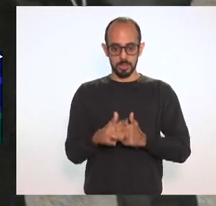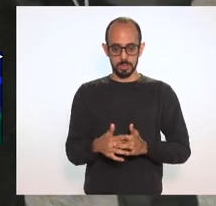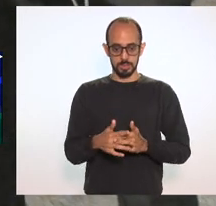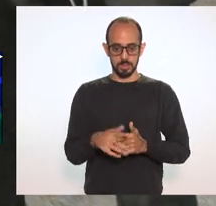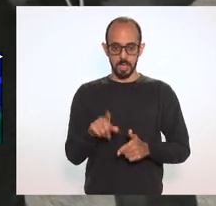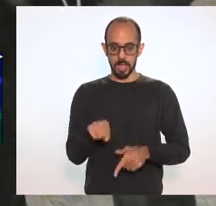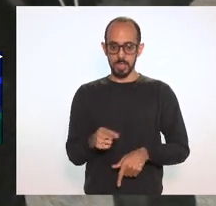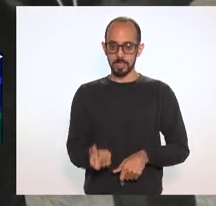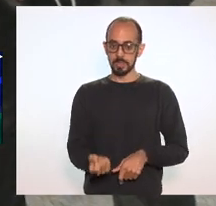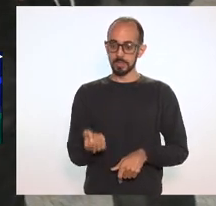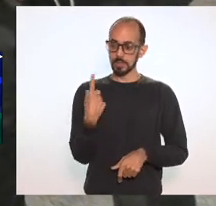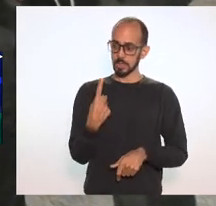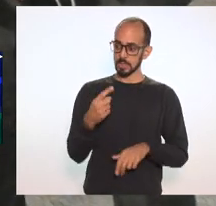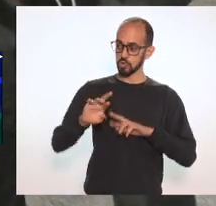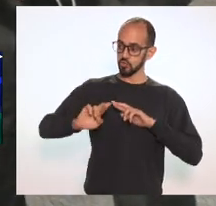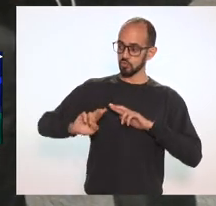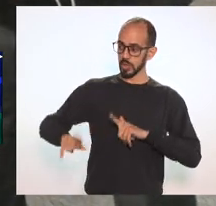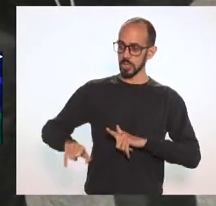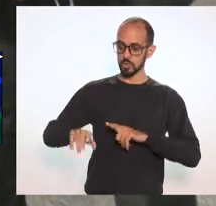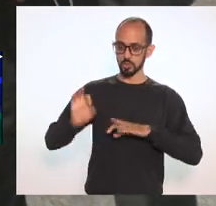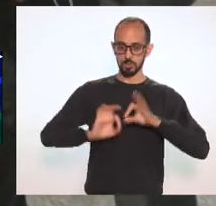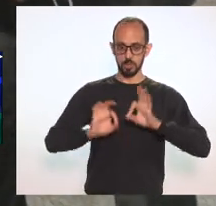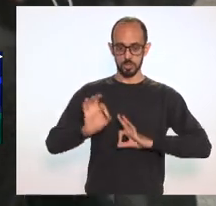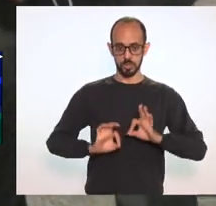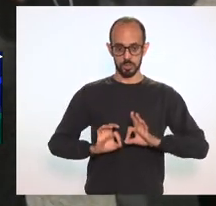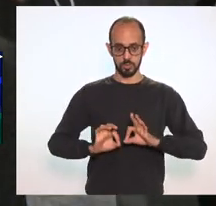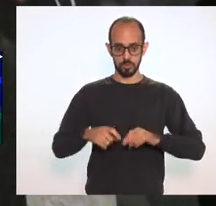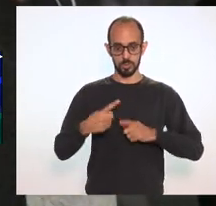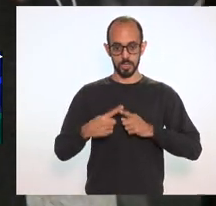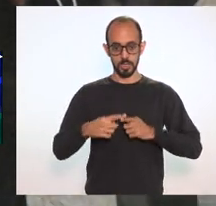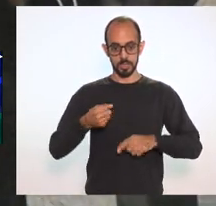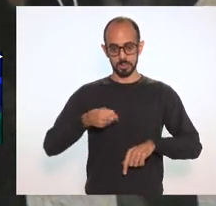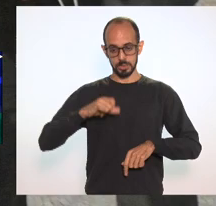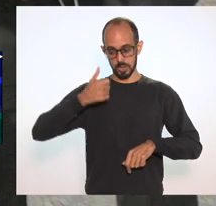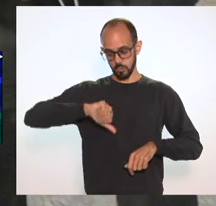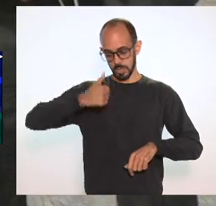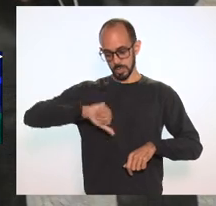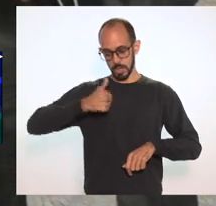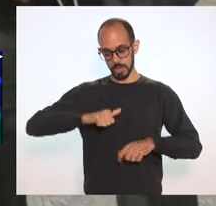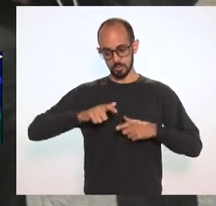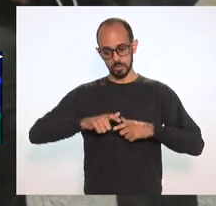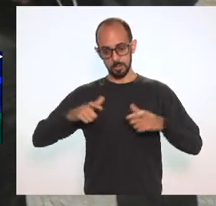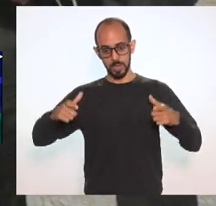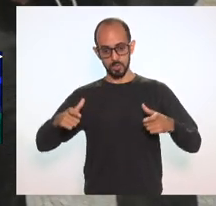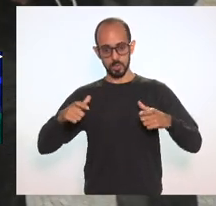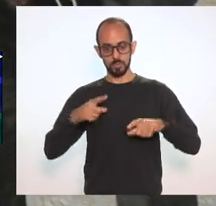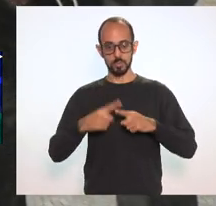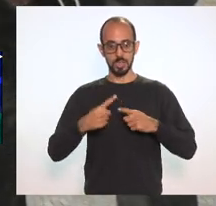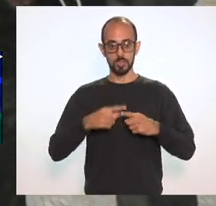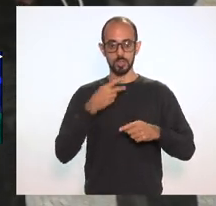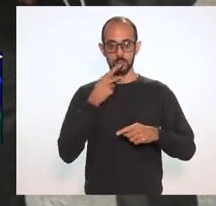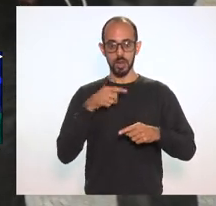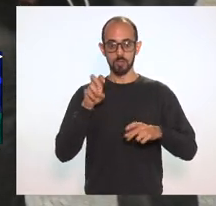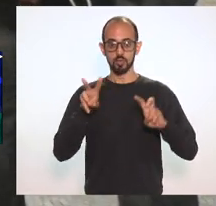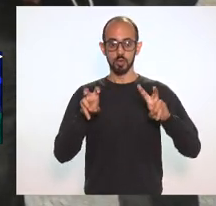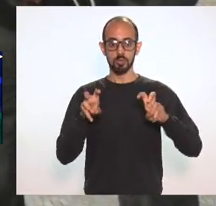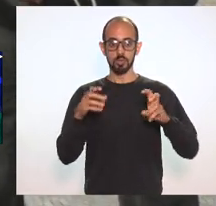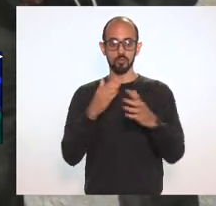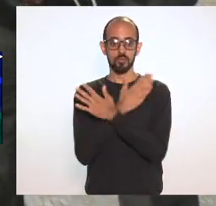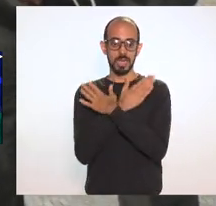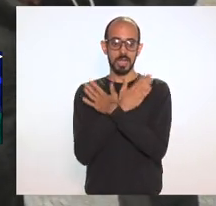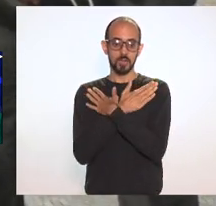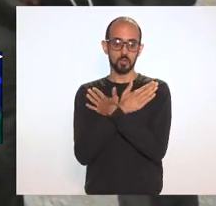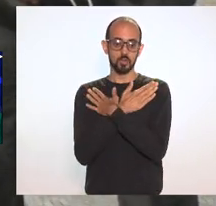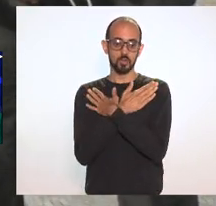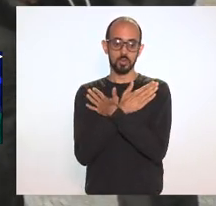estranhas ao projeto que se analisarmos a maioria delas e por quê Porque nós estamos tratando de feriado nós não